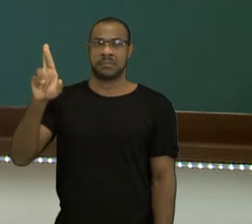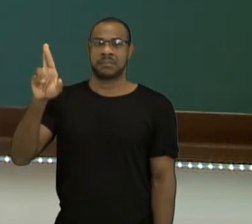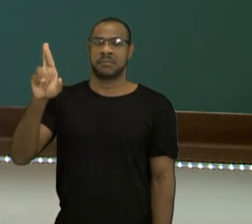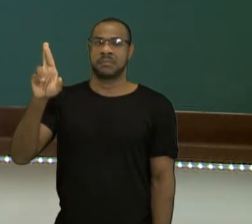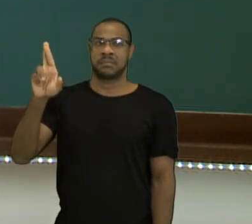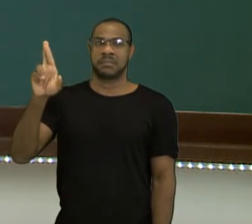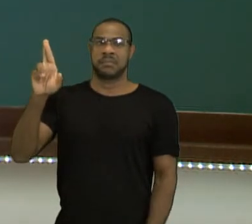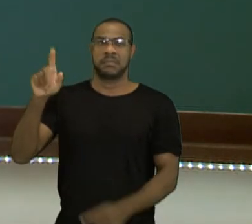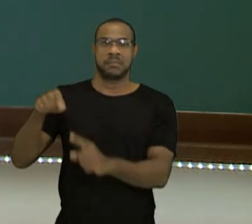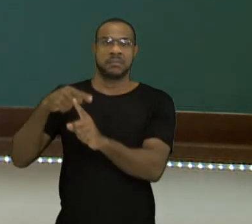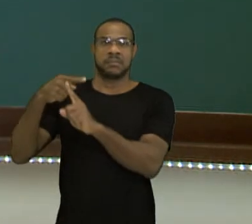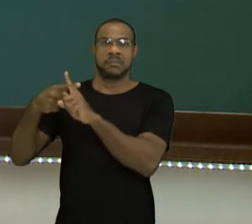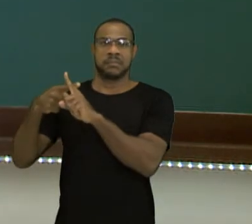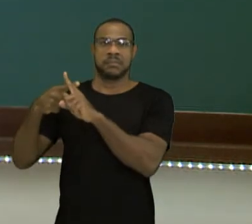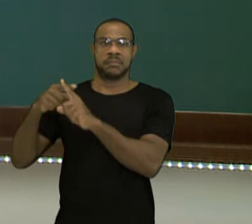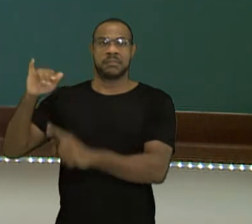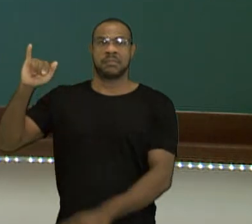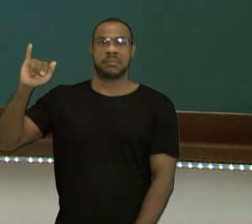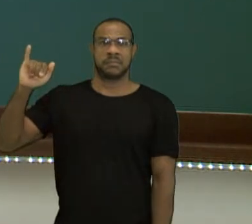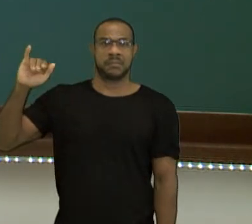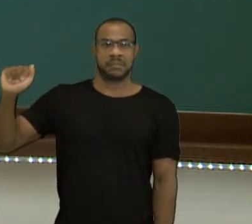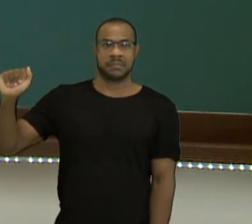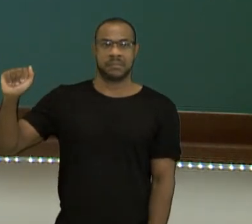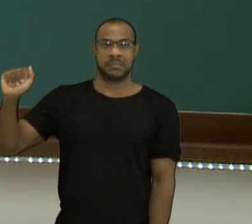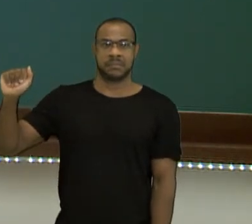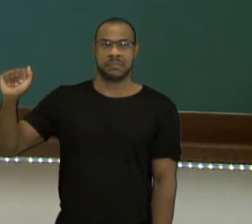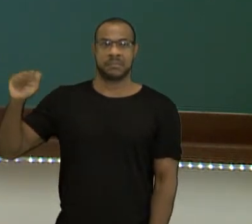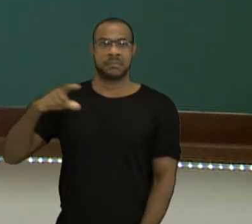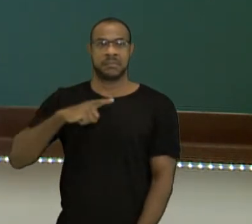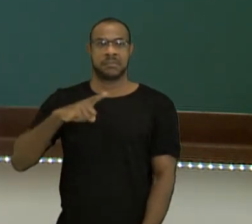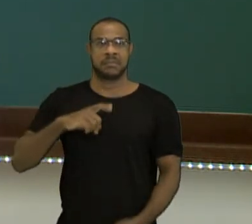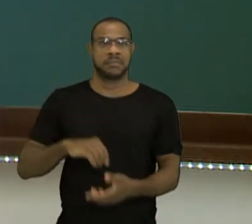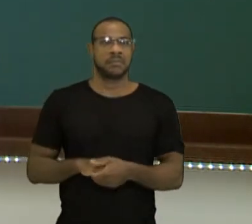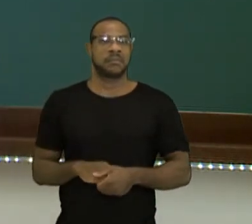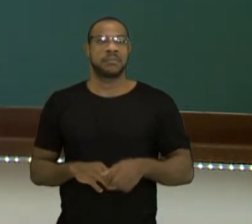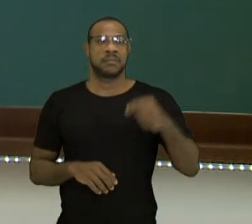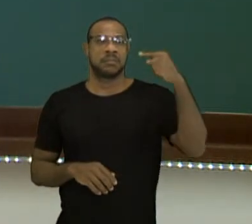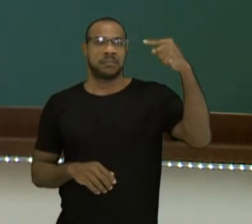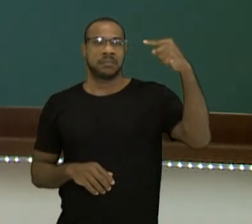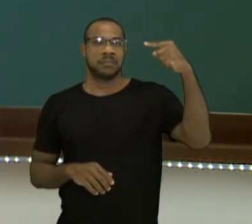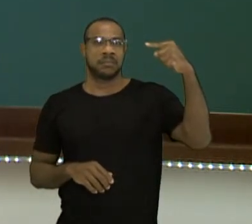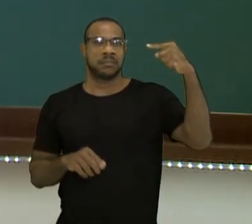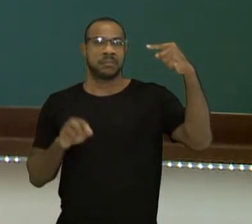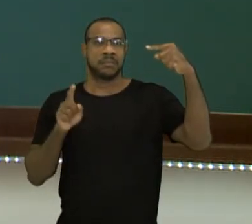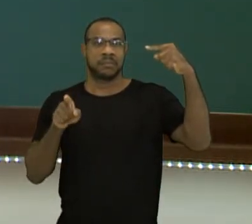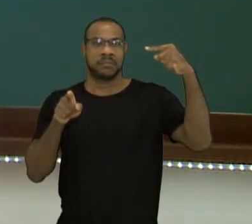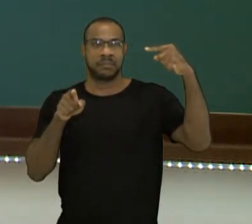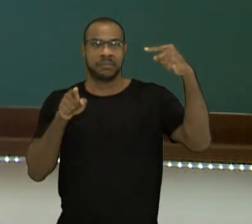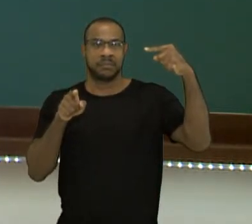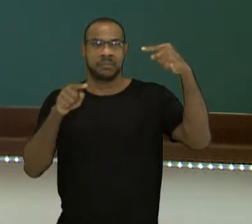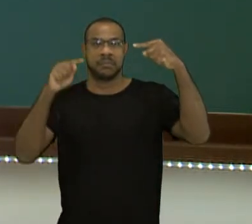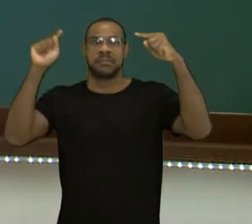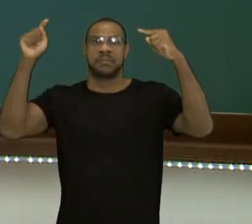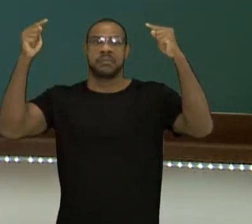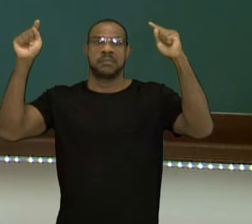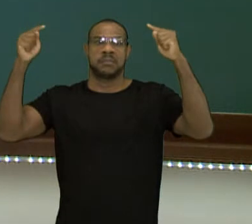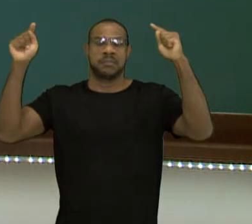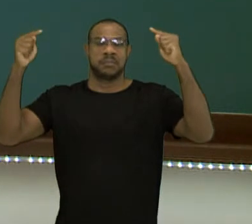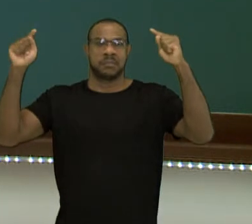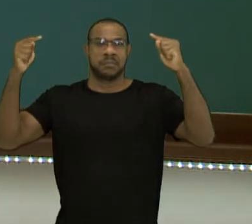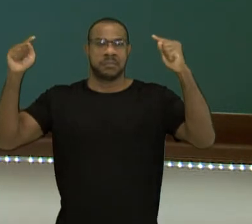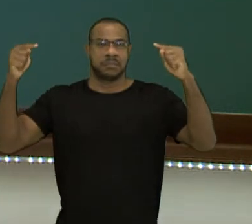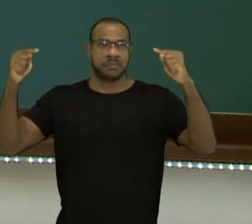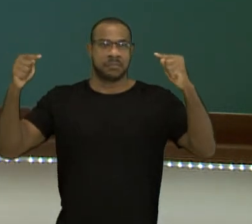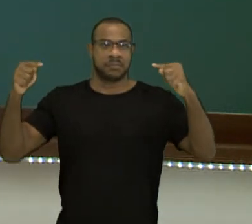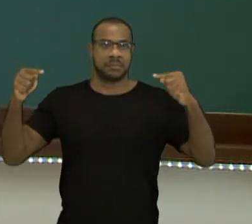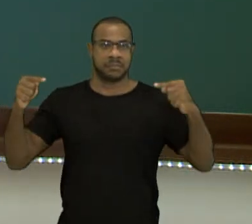H-A-R, mais IA, certo? E aqui temos eu haria, tu harias, usted haria, nosotros